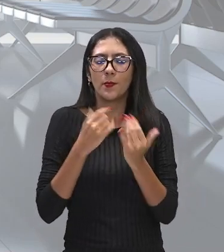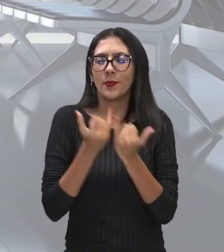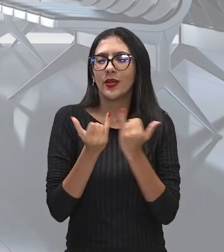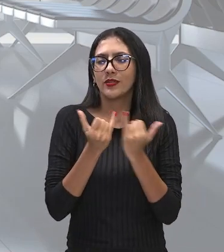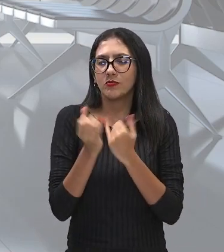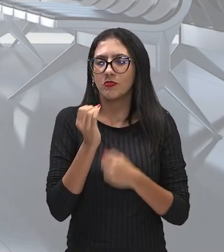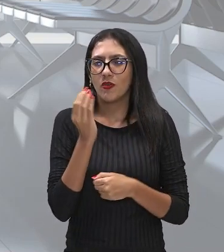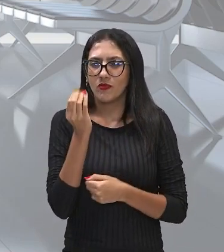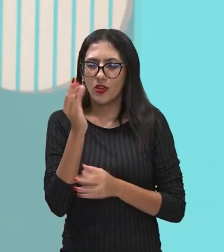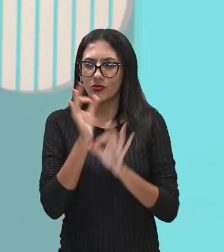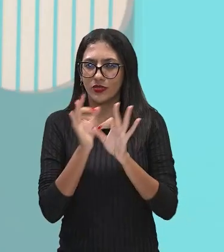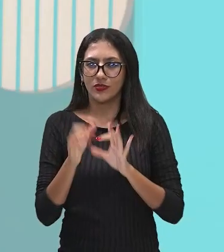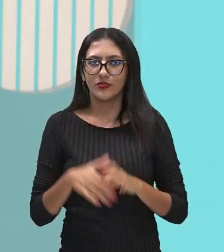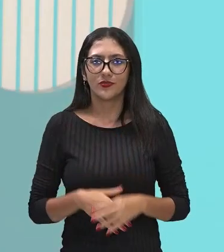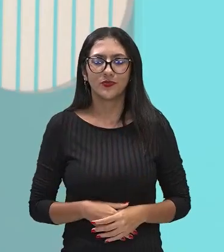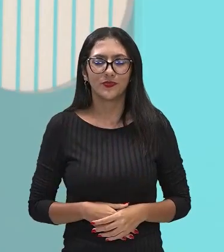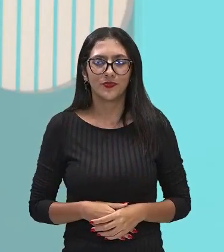viagem.